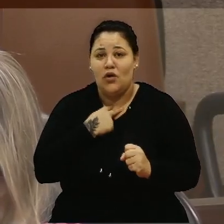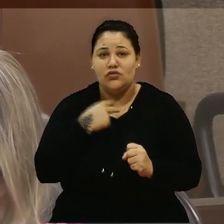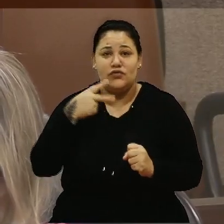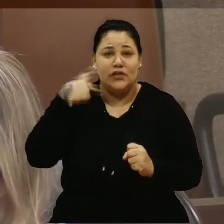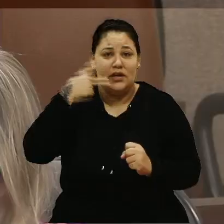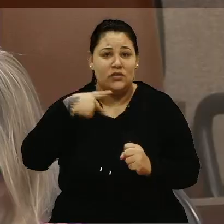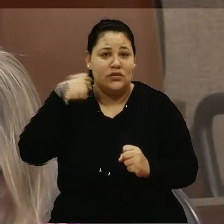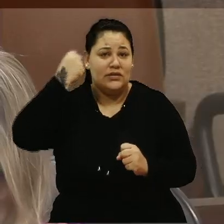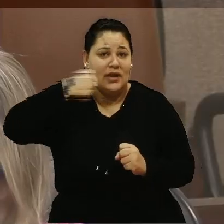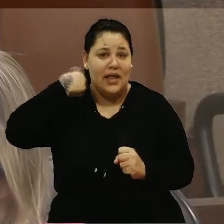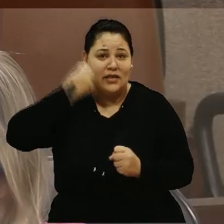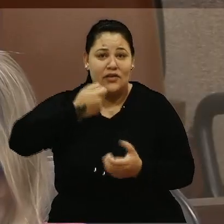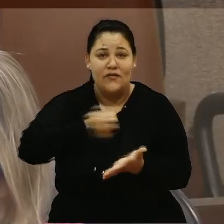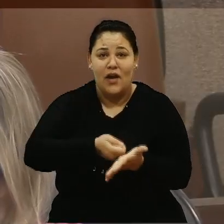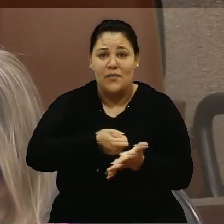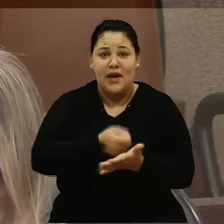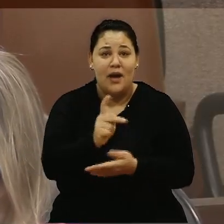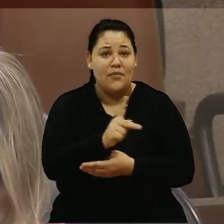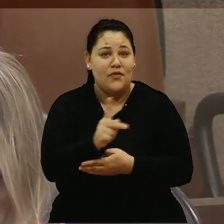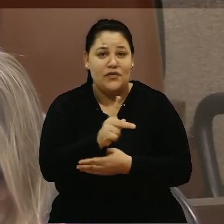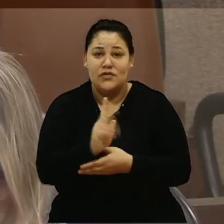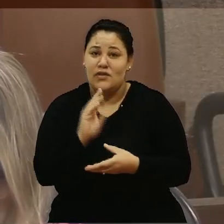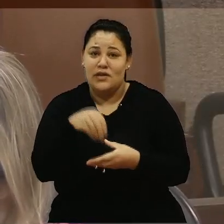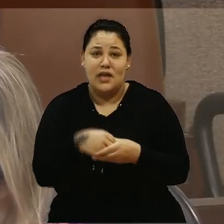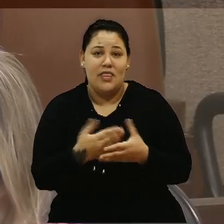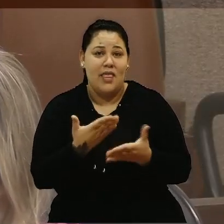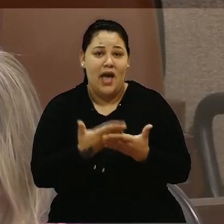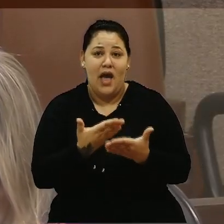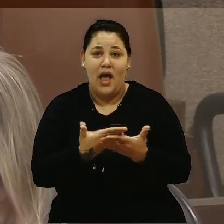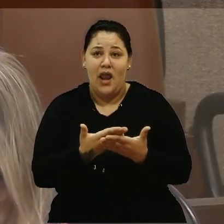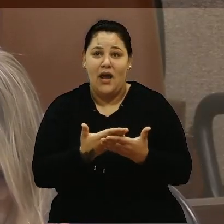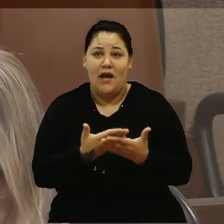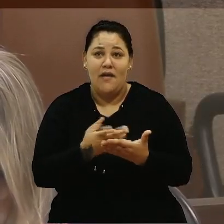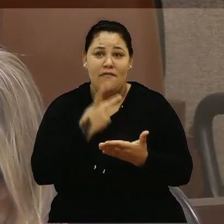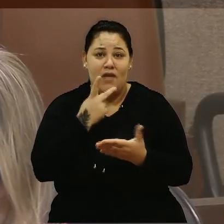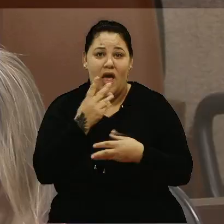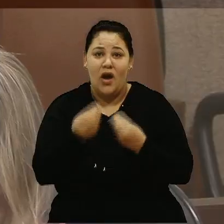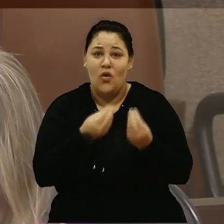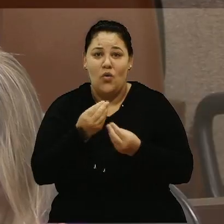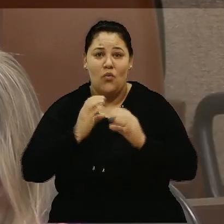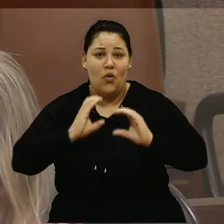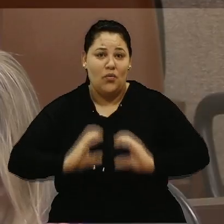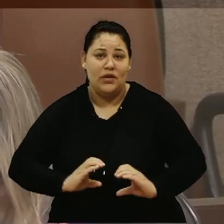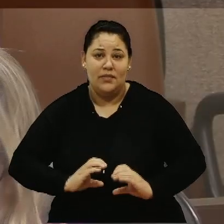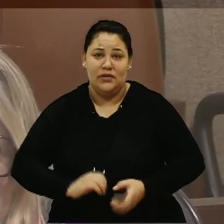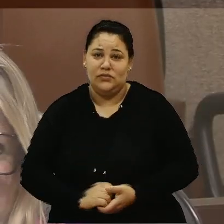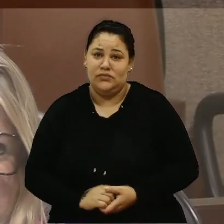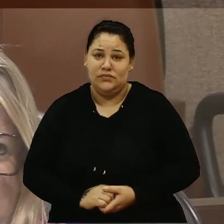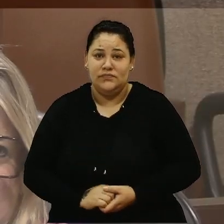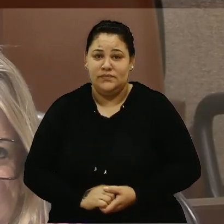deputado, senador que vai obrigar professor dentro de uma sala de aula a dizer como as professores têm que se portar.